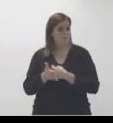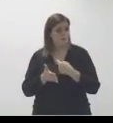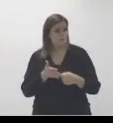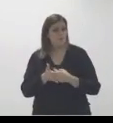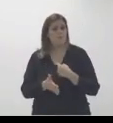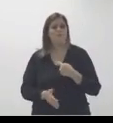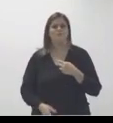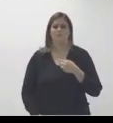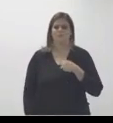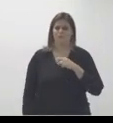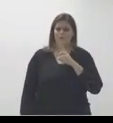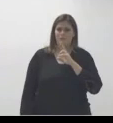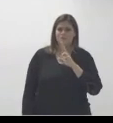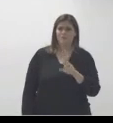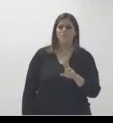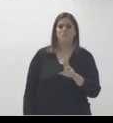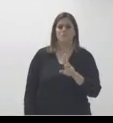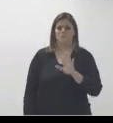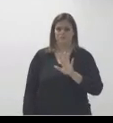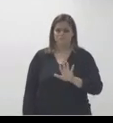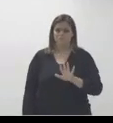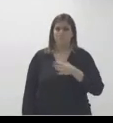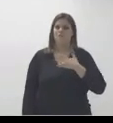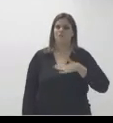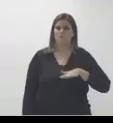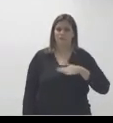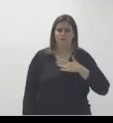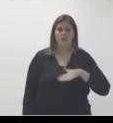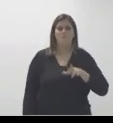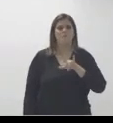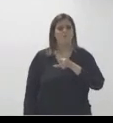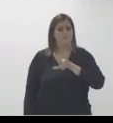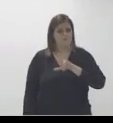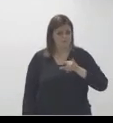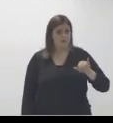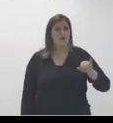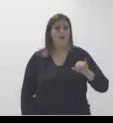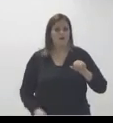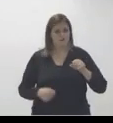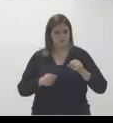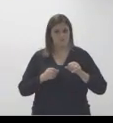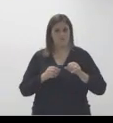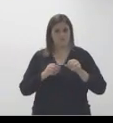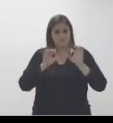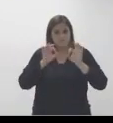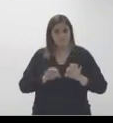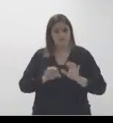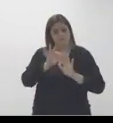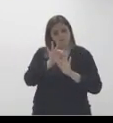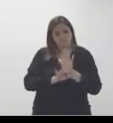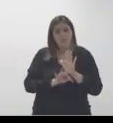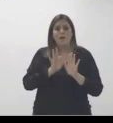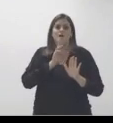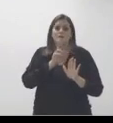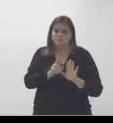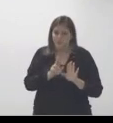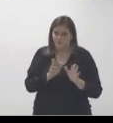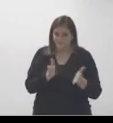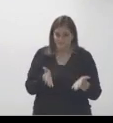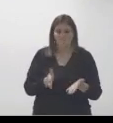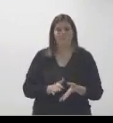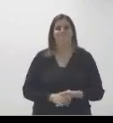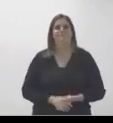através dos nossos canais na internet tá e agradecer muito a participação de todos e todas é